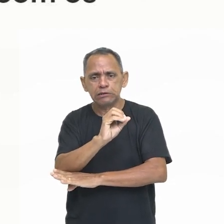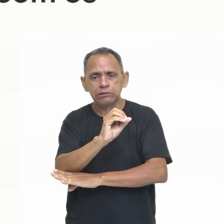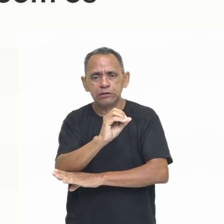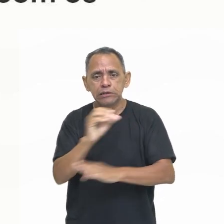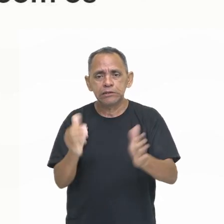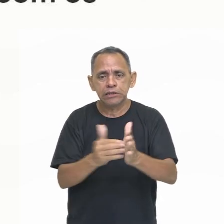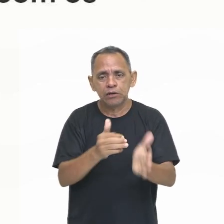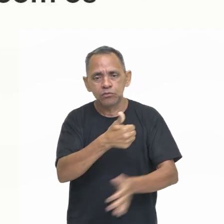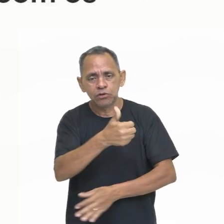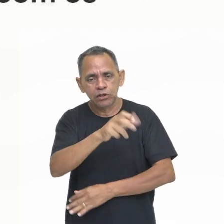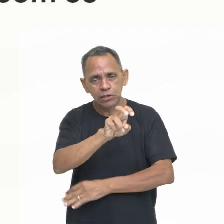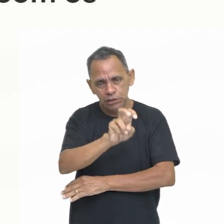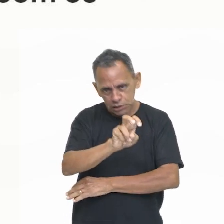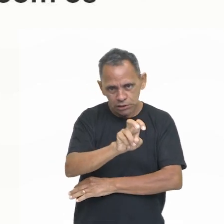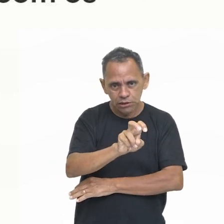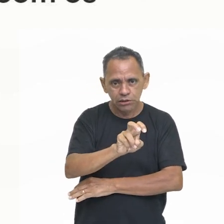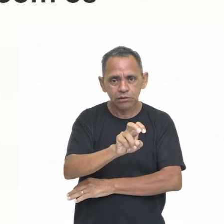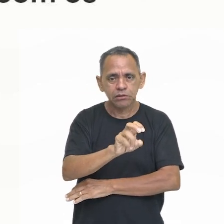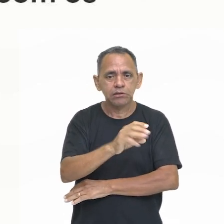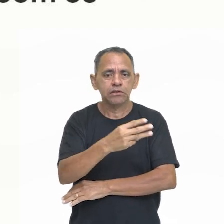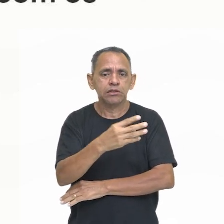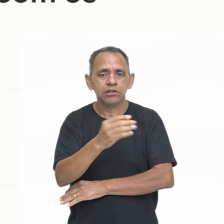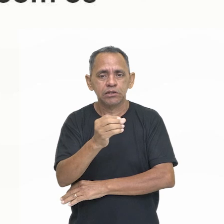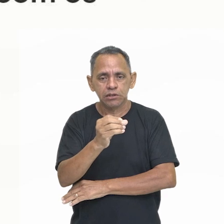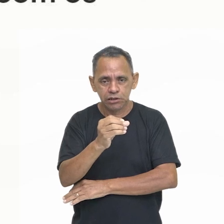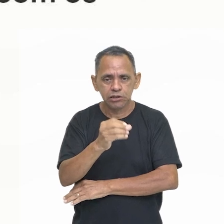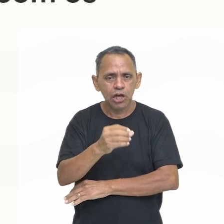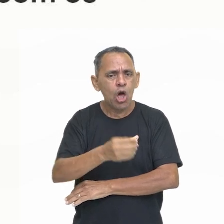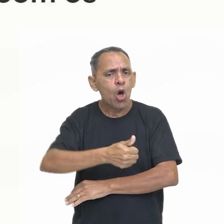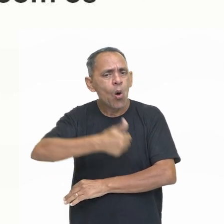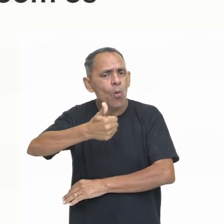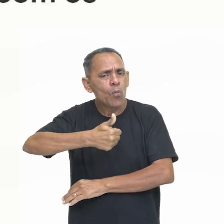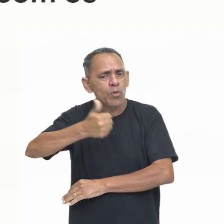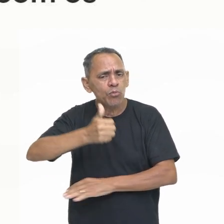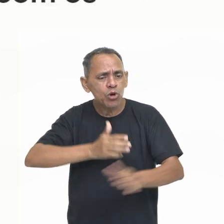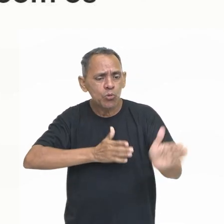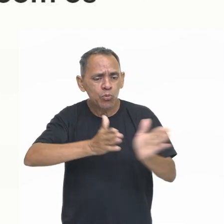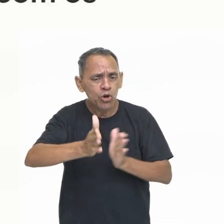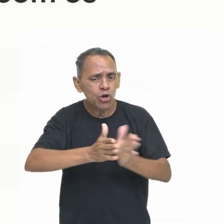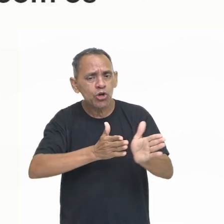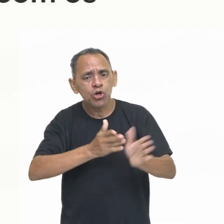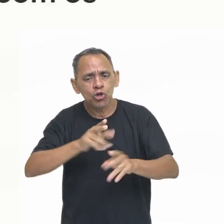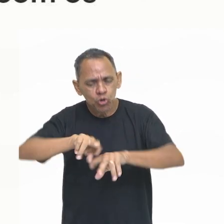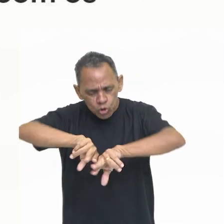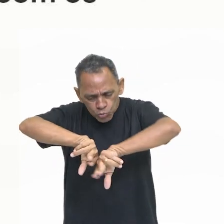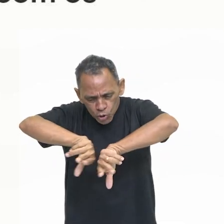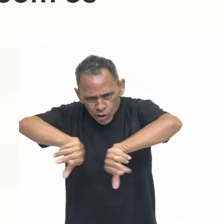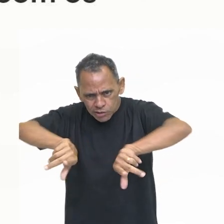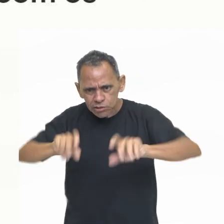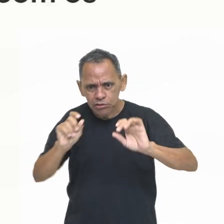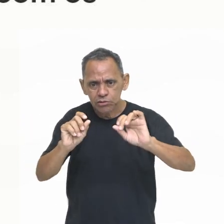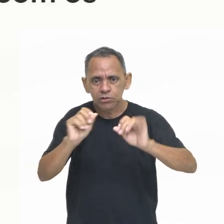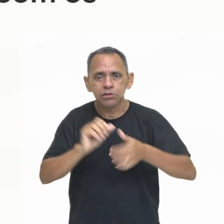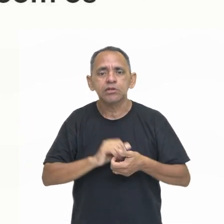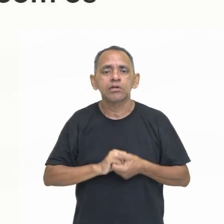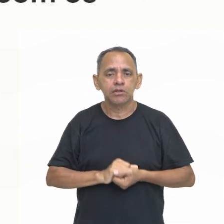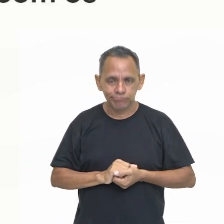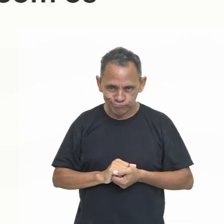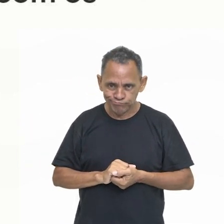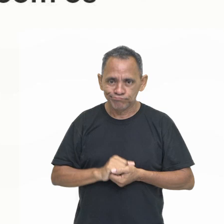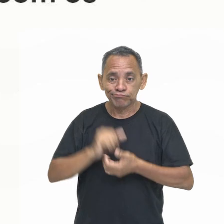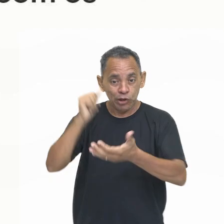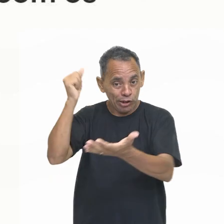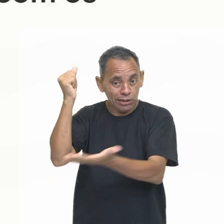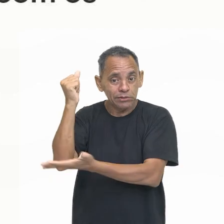ciclo econômico brasileiro. E ele foi marcado pela exploração justamente do